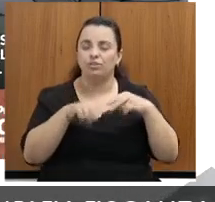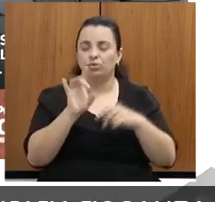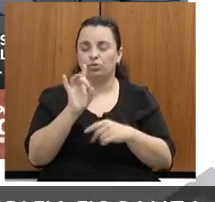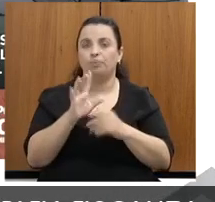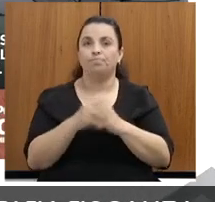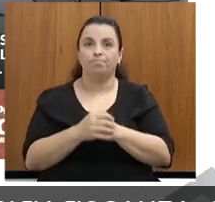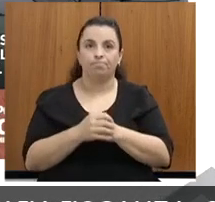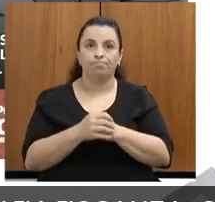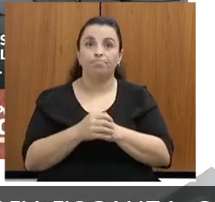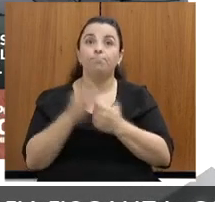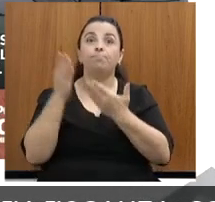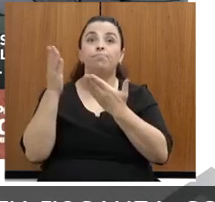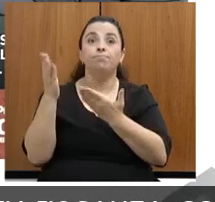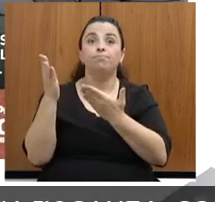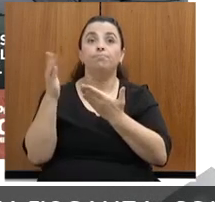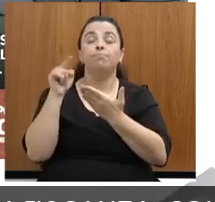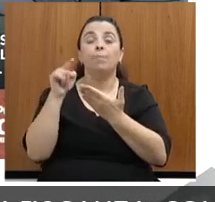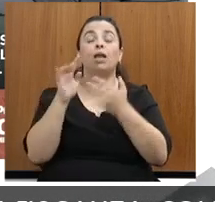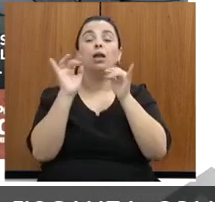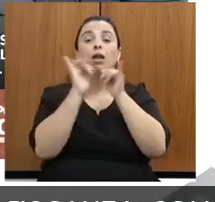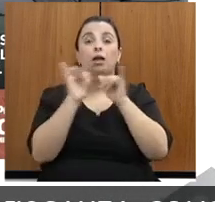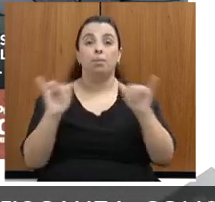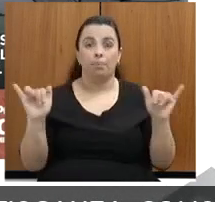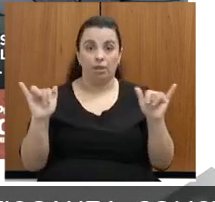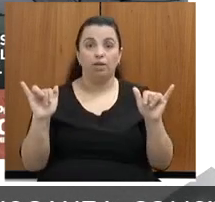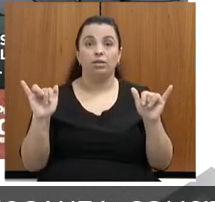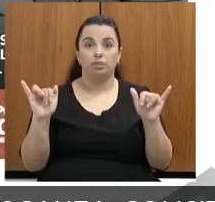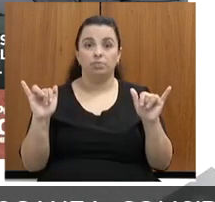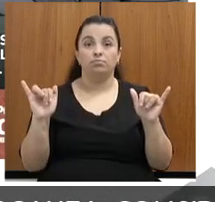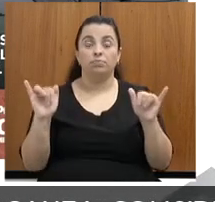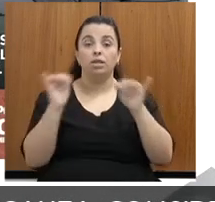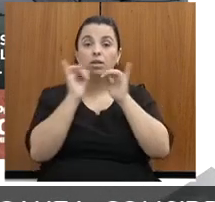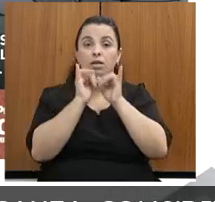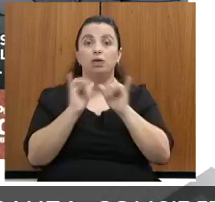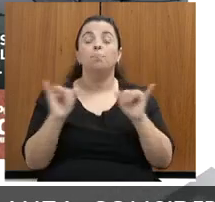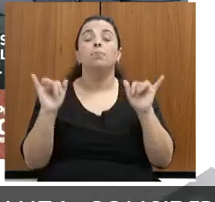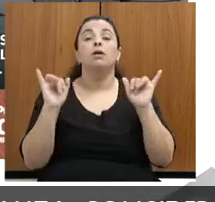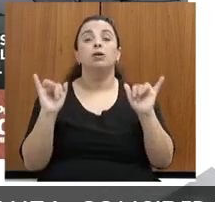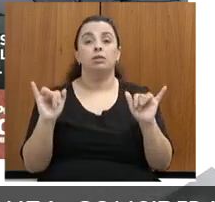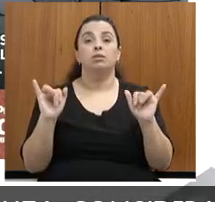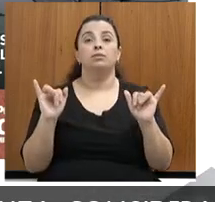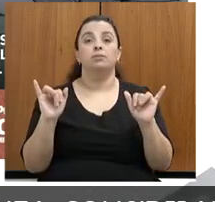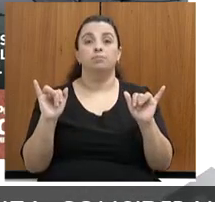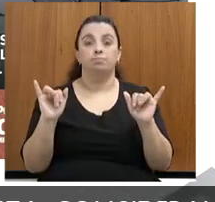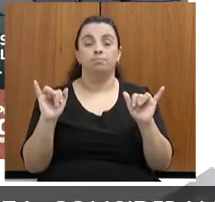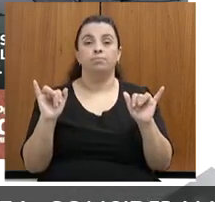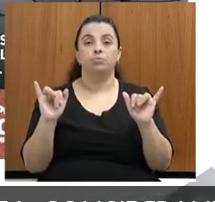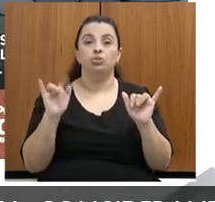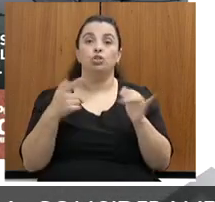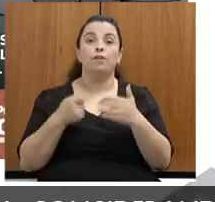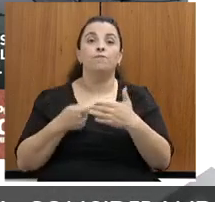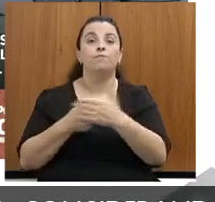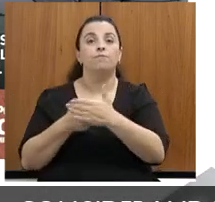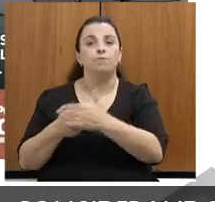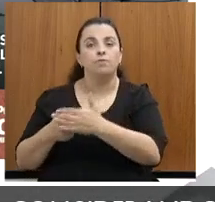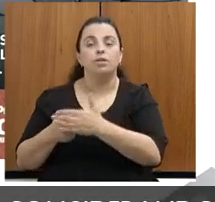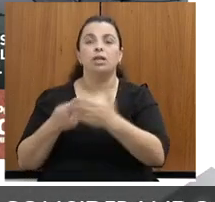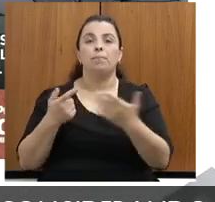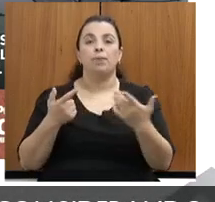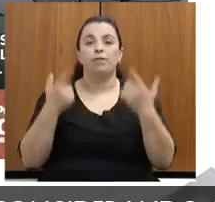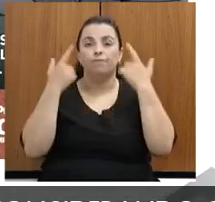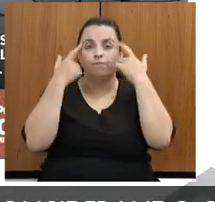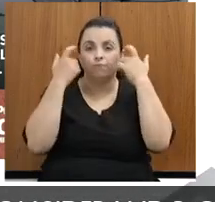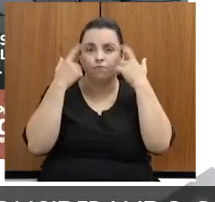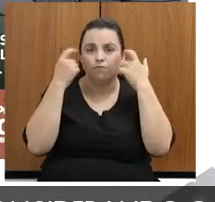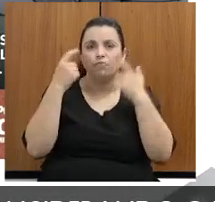e aqui campanha some campanhas neve de enfrentamento à violência doméstica